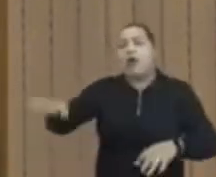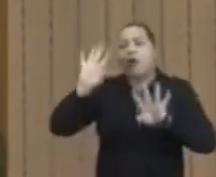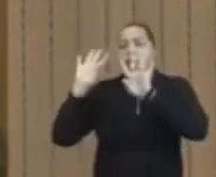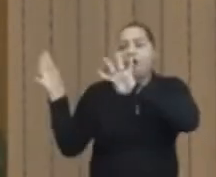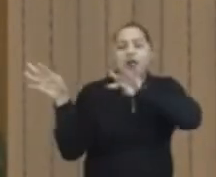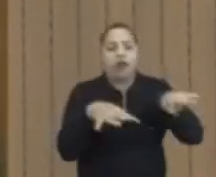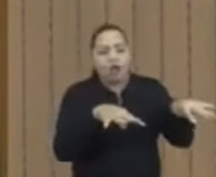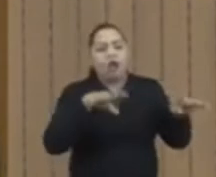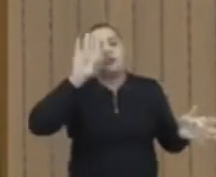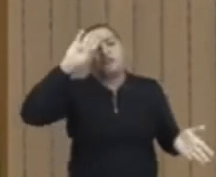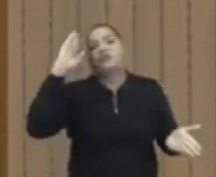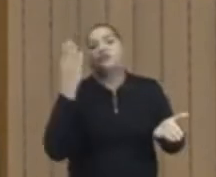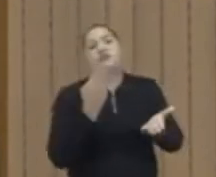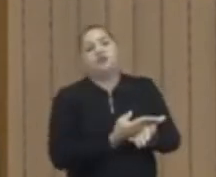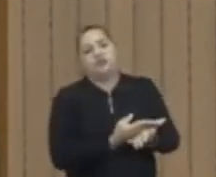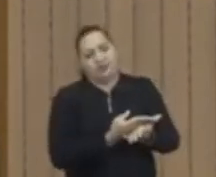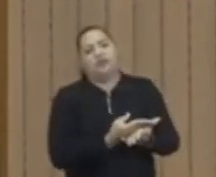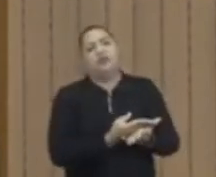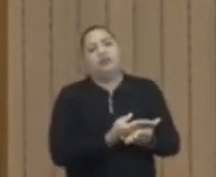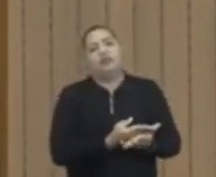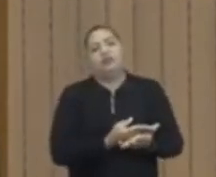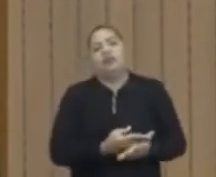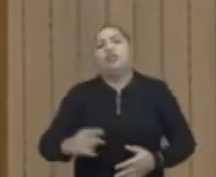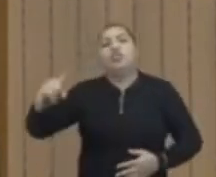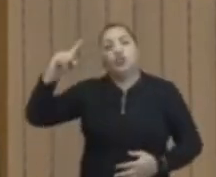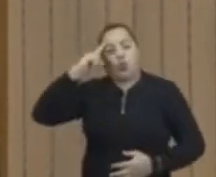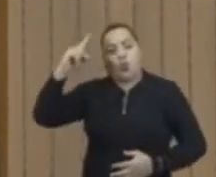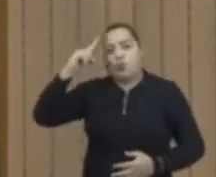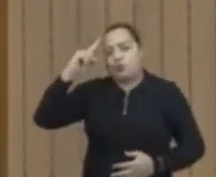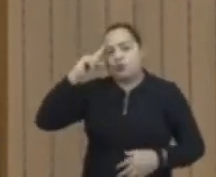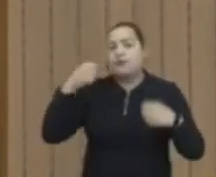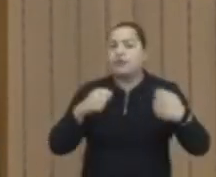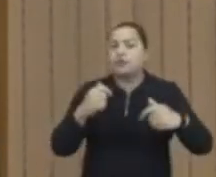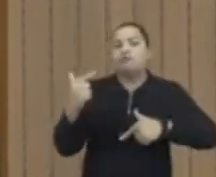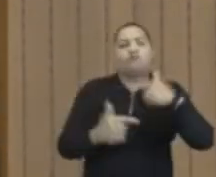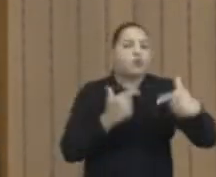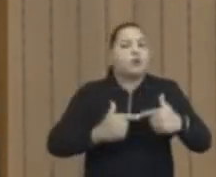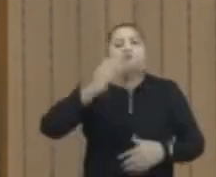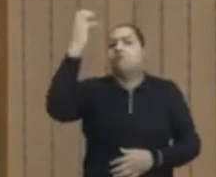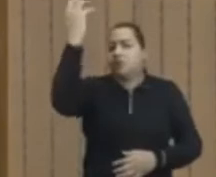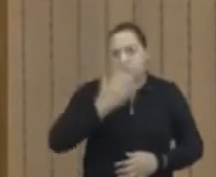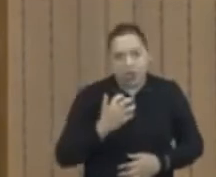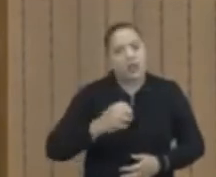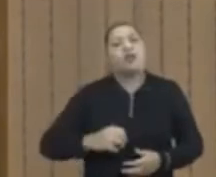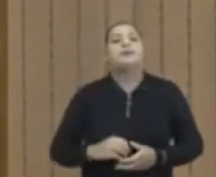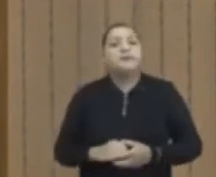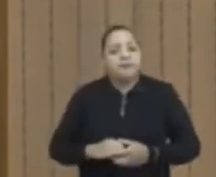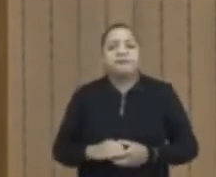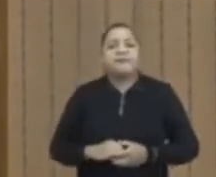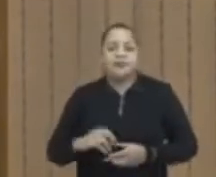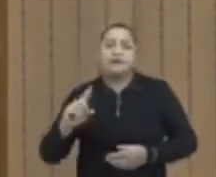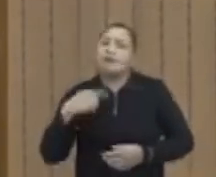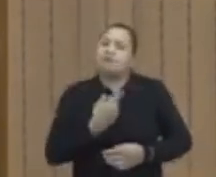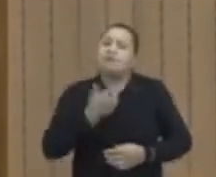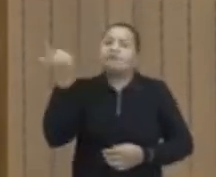essa credibilidade, essa atuação do Ministério Público Federal tem que ser conquistada diariamente. Nós conseguimos nos portar,